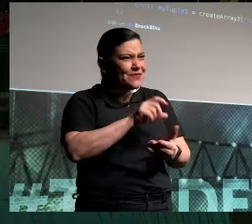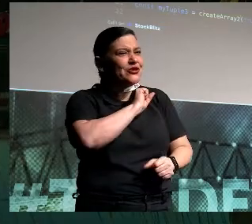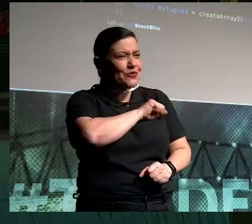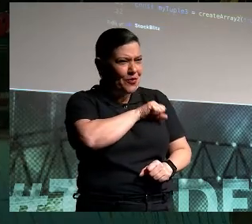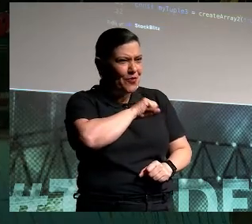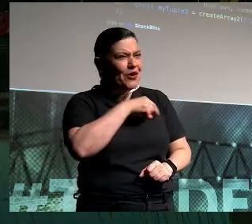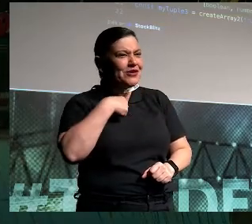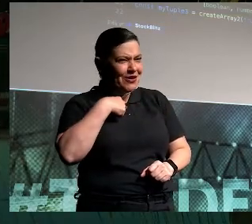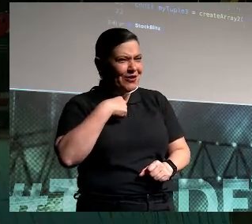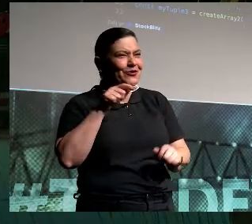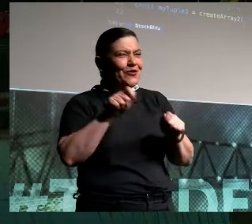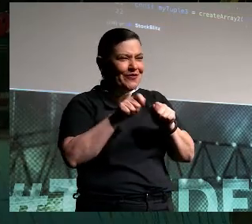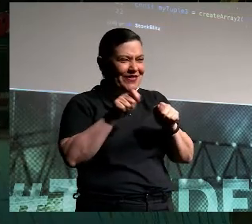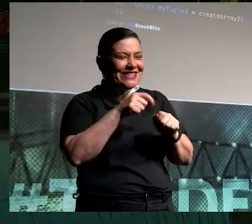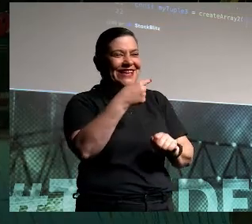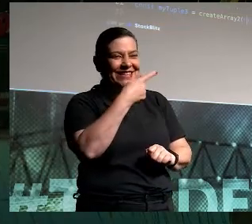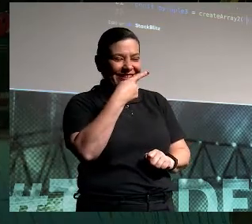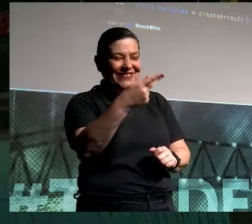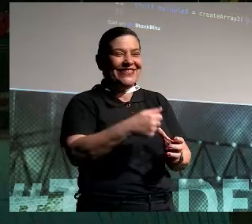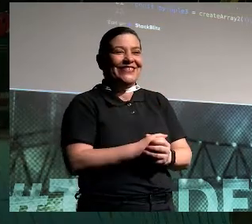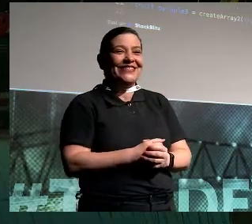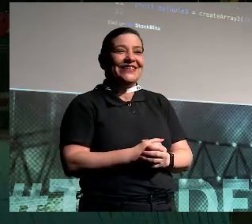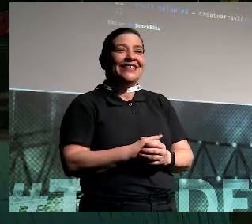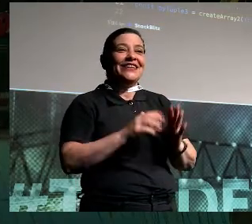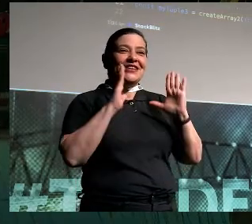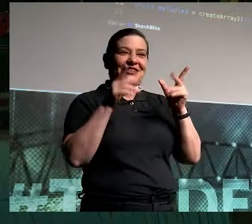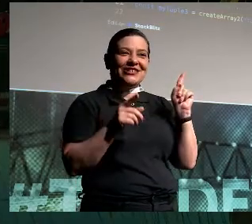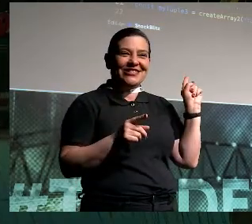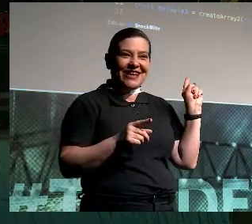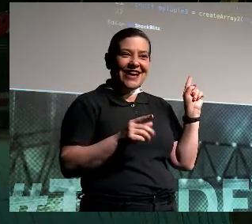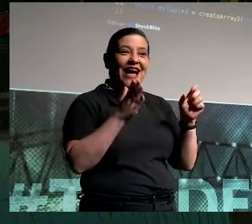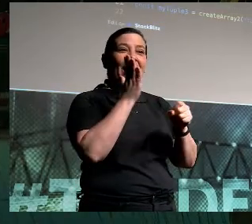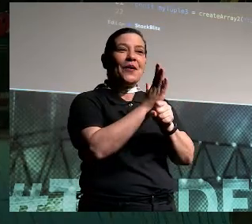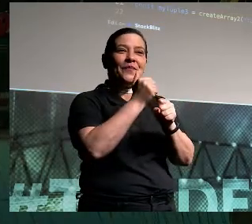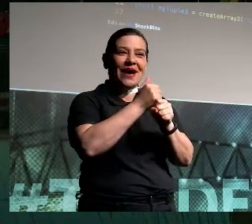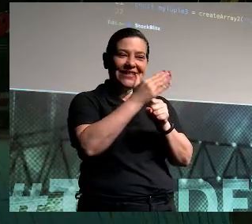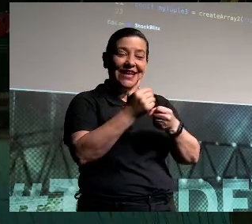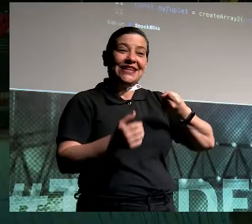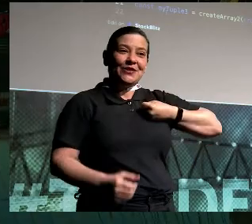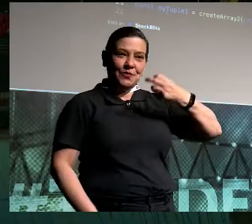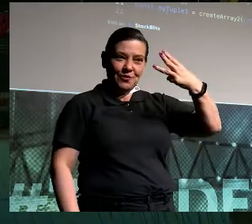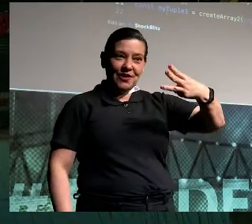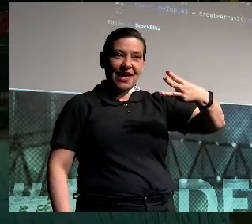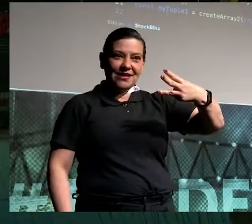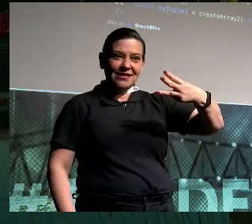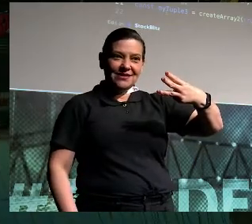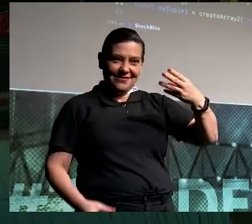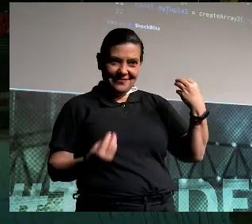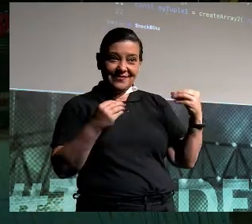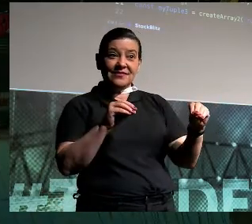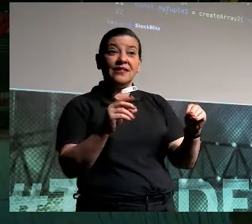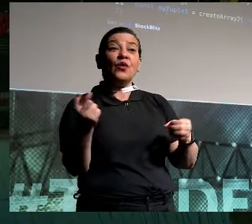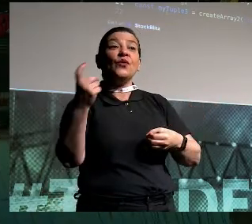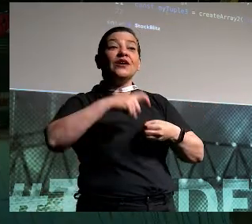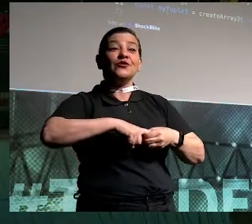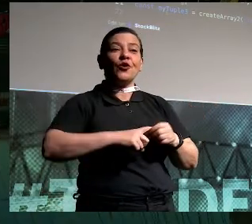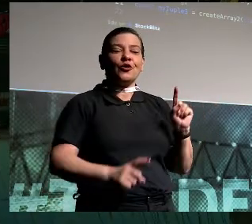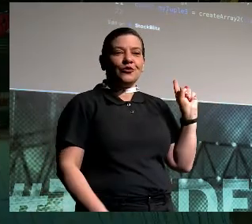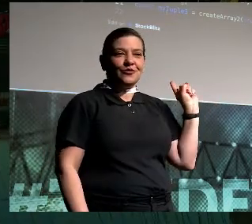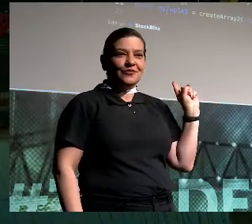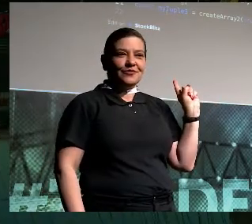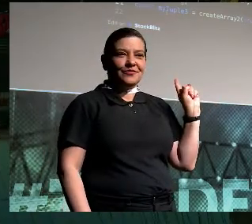daí eu passo aqui, olha só, eu passei o meu true, batata, e 3 números. O retorno é boolean, que é o